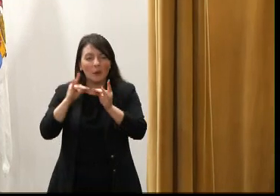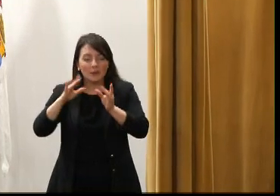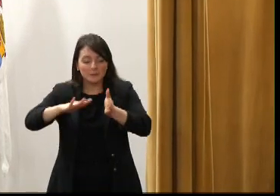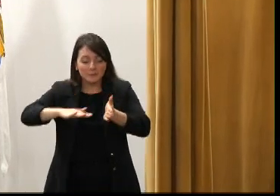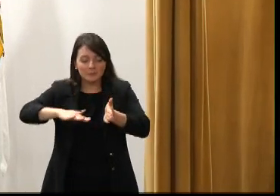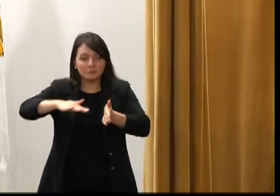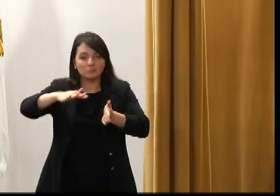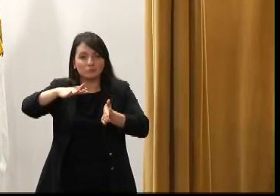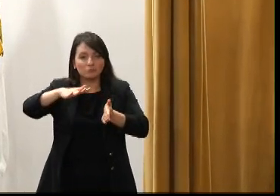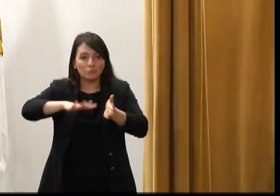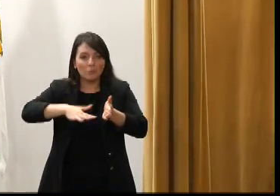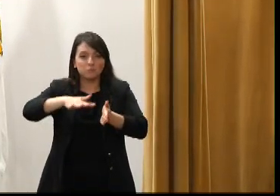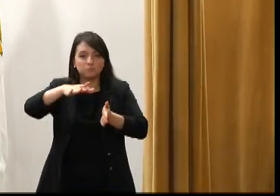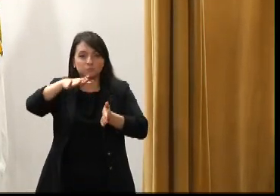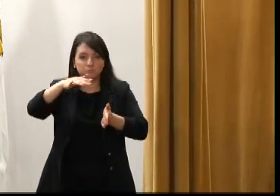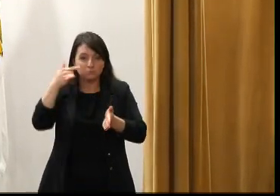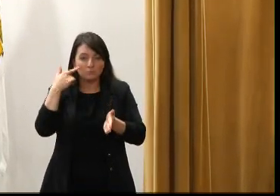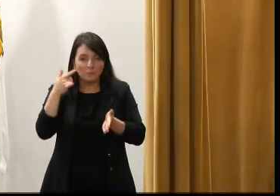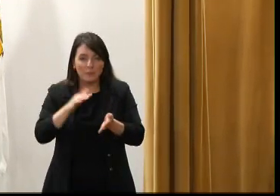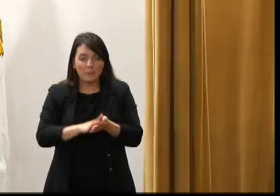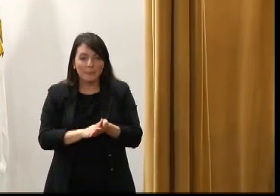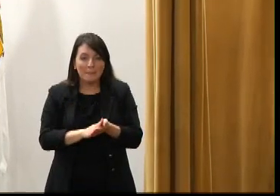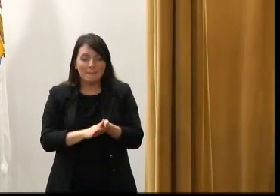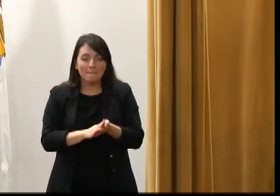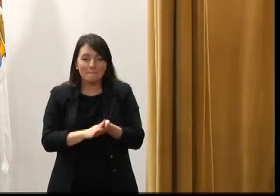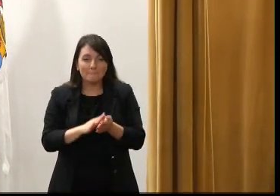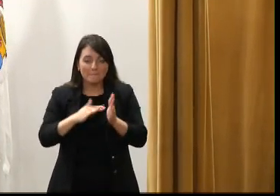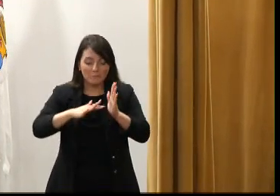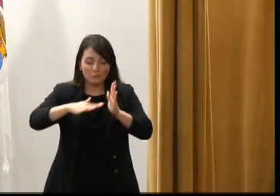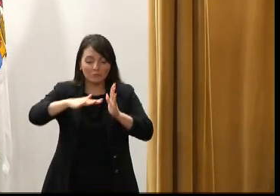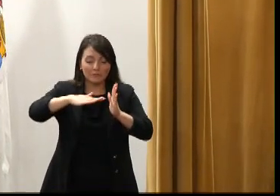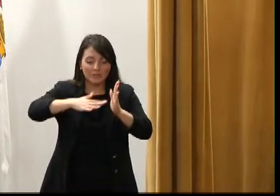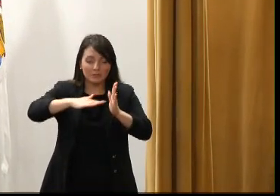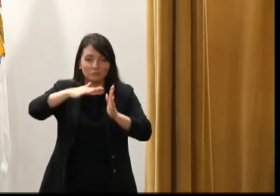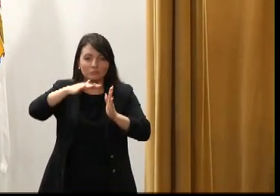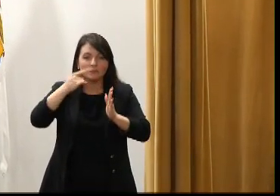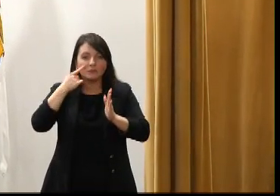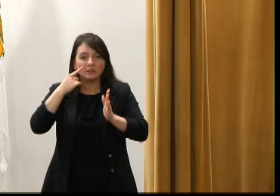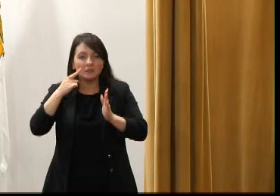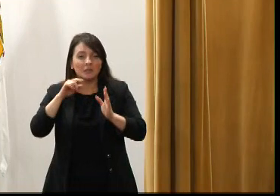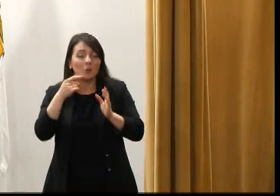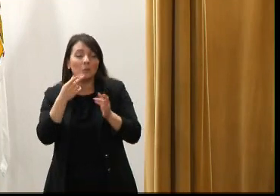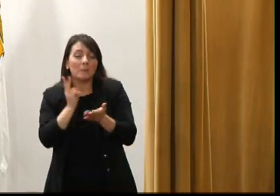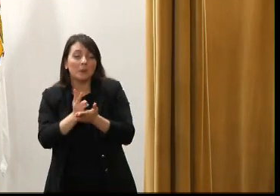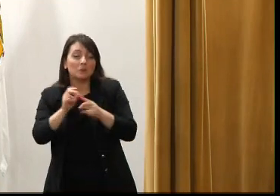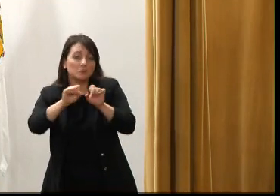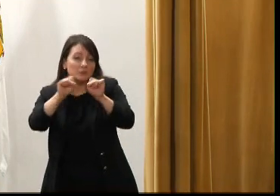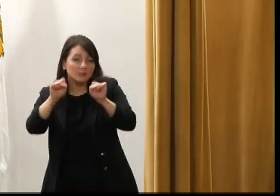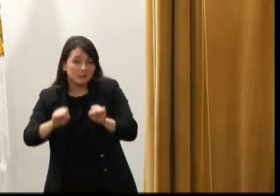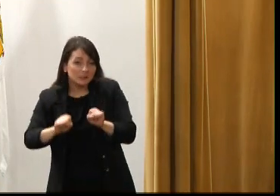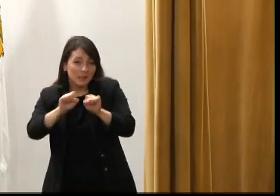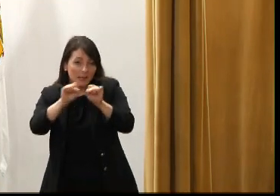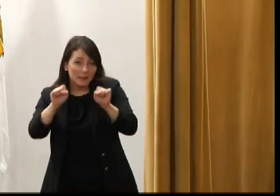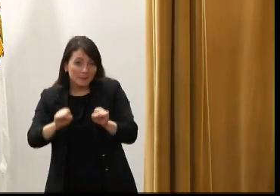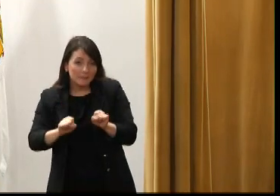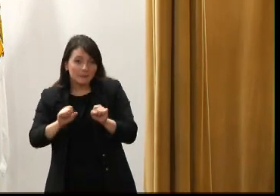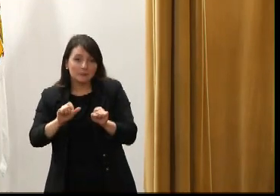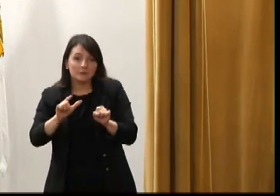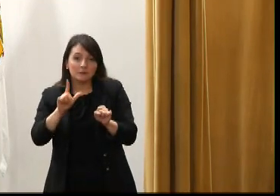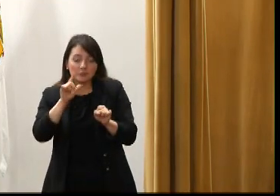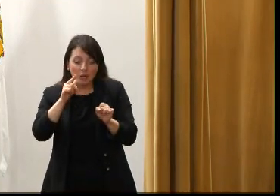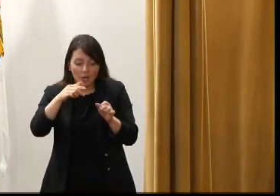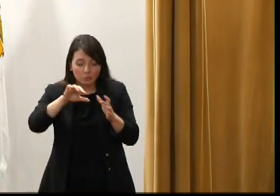nível do mar, nós estamos no mesmo, digamos, sistema hidráulico, né, estamos conectados com o